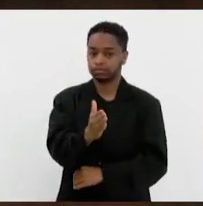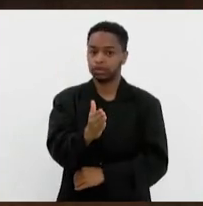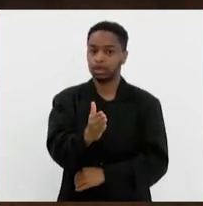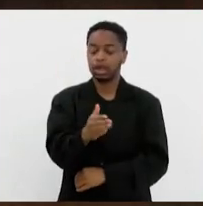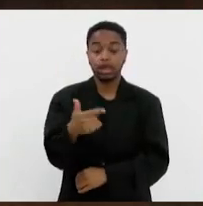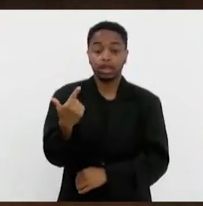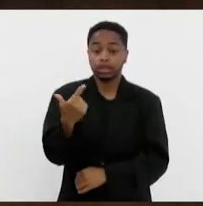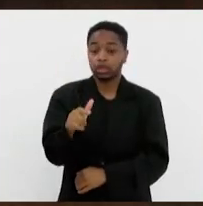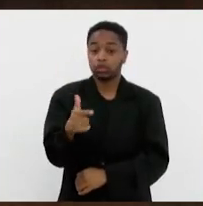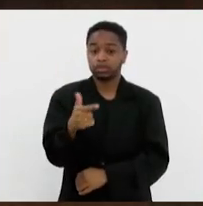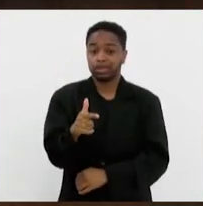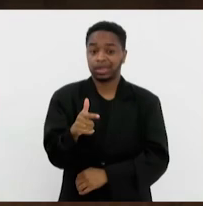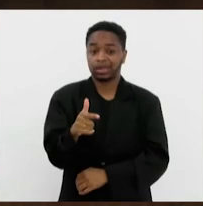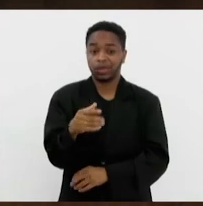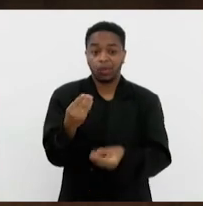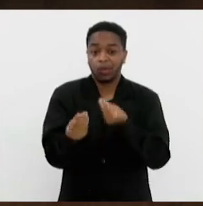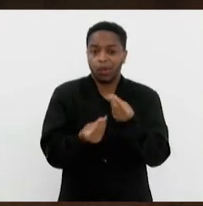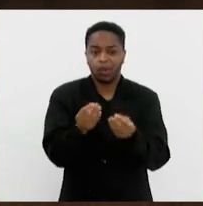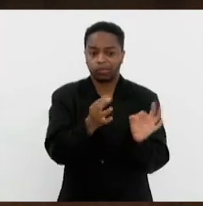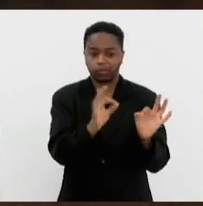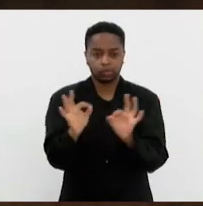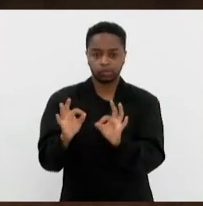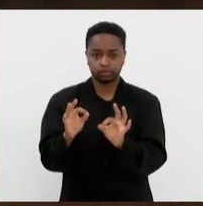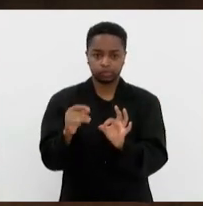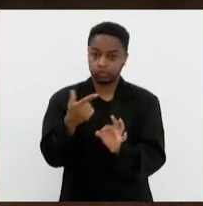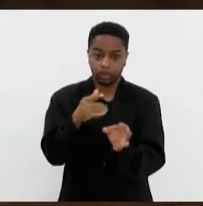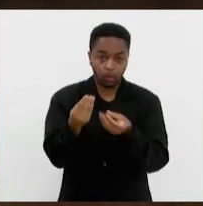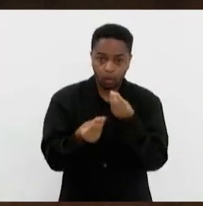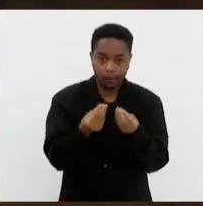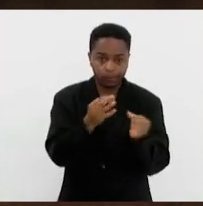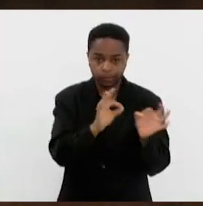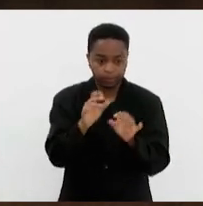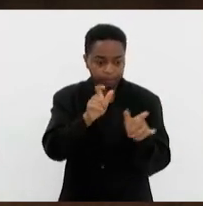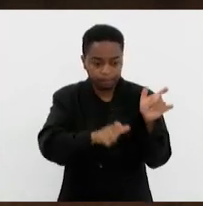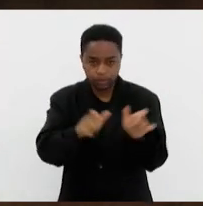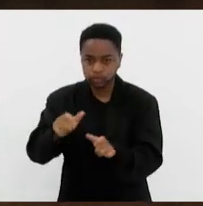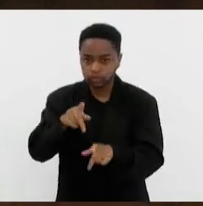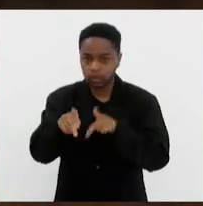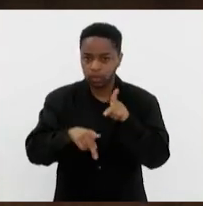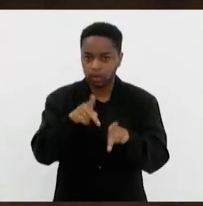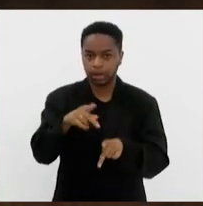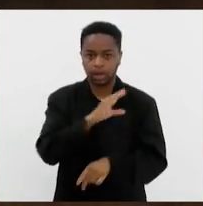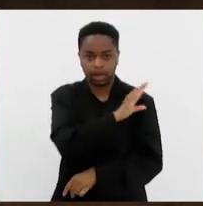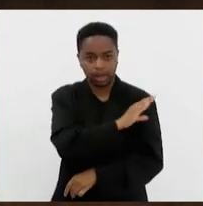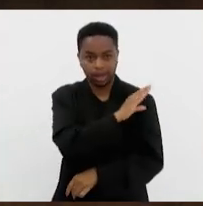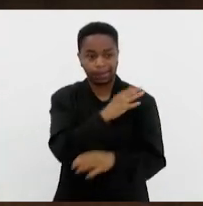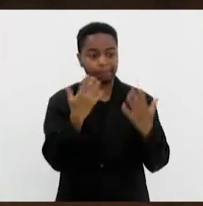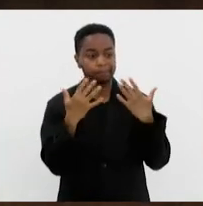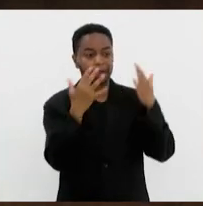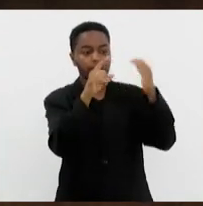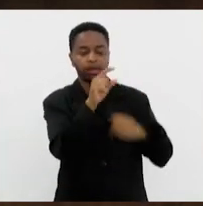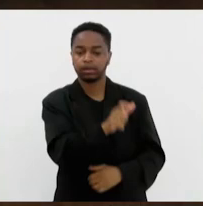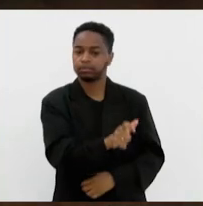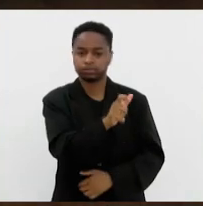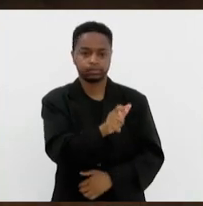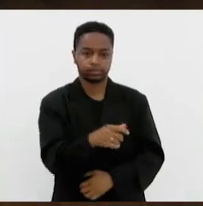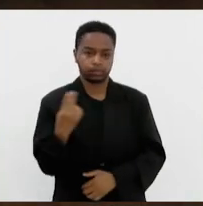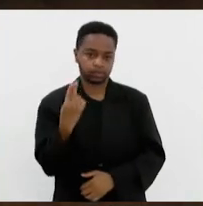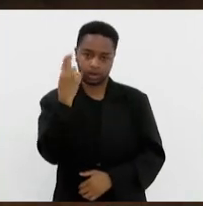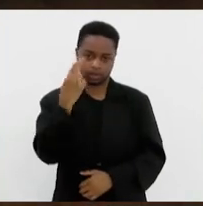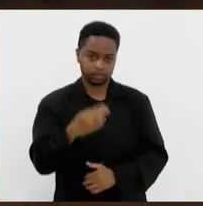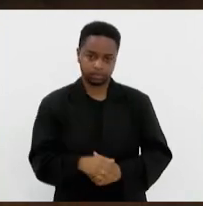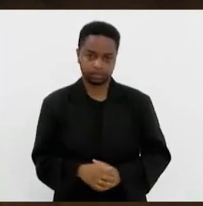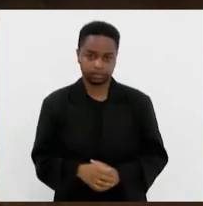existe hipótese de nenhum de nós, aliás, não existe hipótese de um cidadão de bem em Campos do Goytacazes aplaudir esse governo.